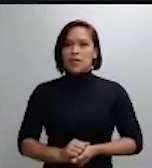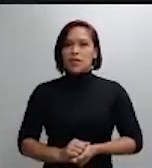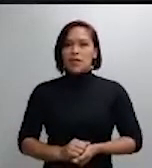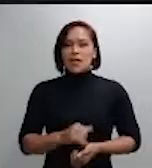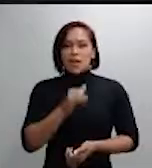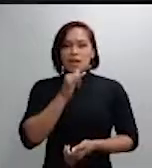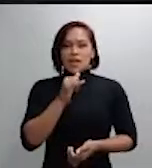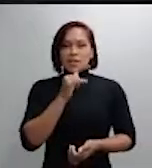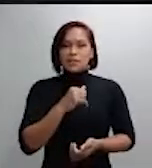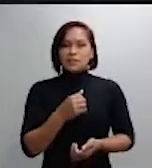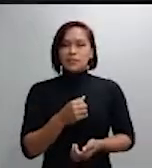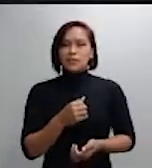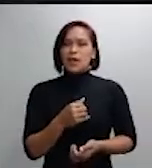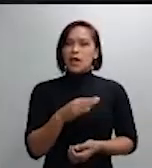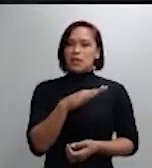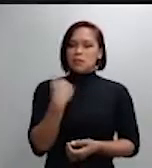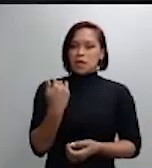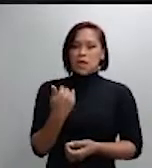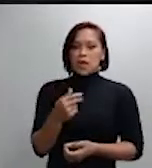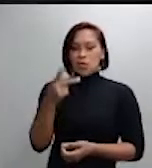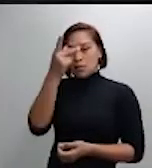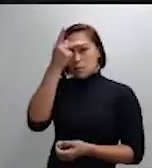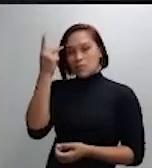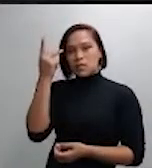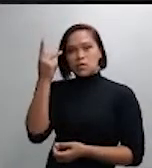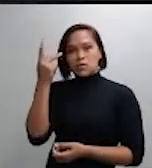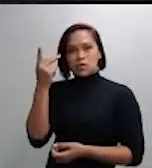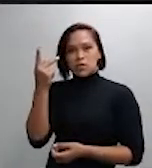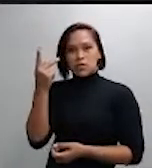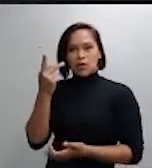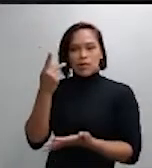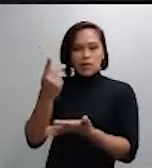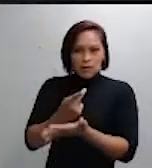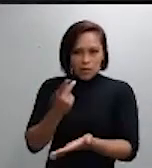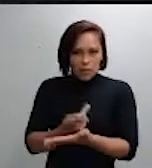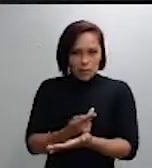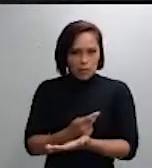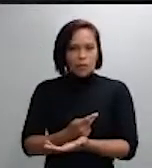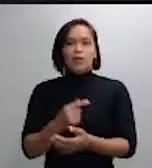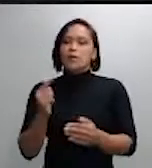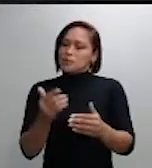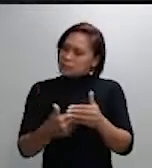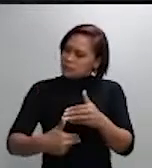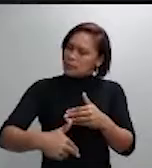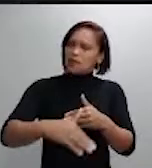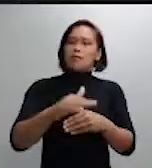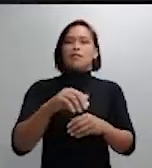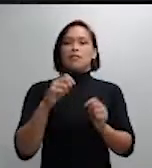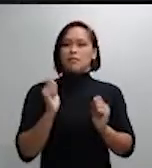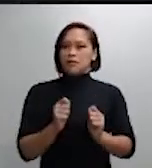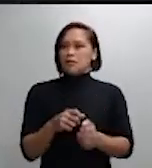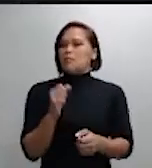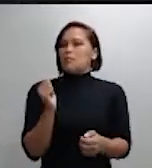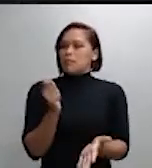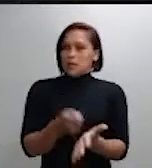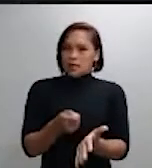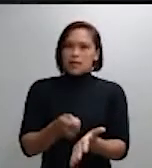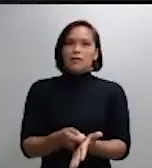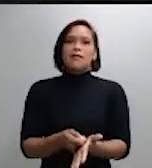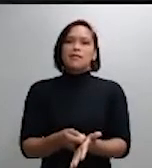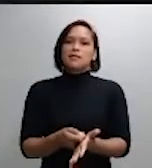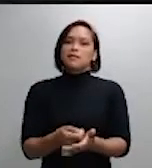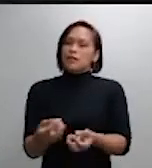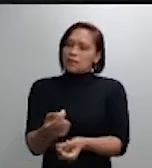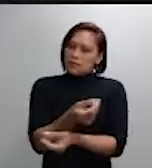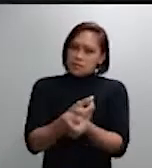tributo a dever deve ter consequência. Duas partes privadas ingressarem na justiça deve ter custo.